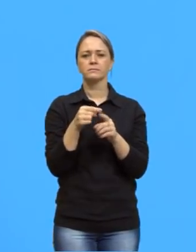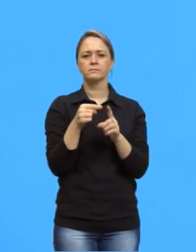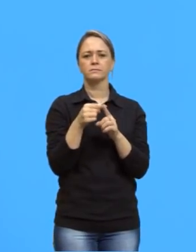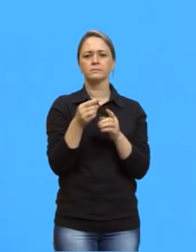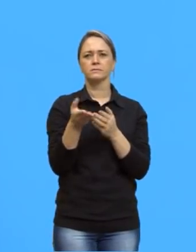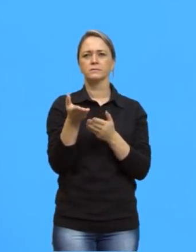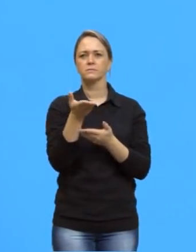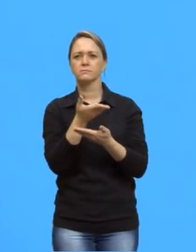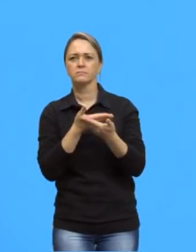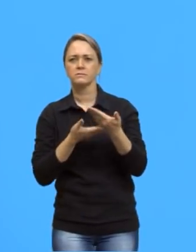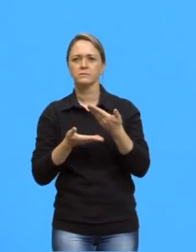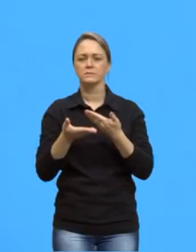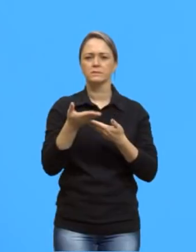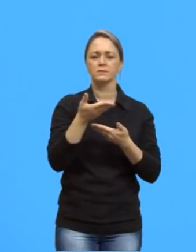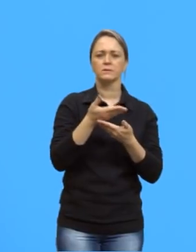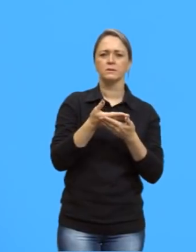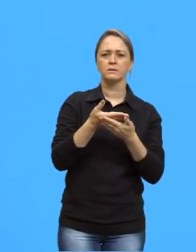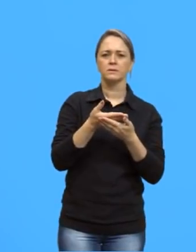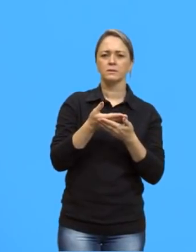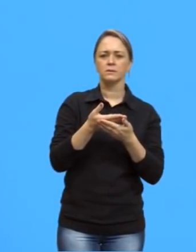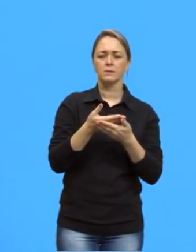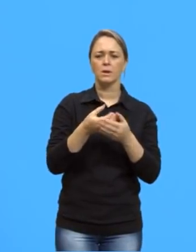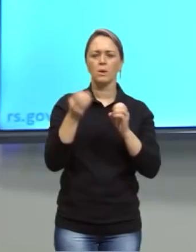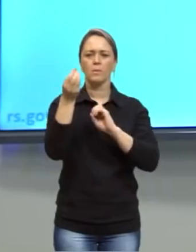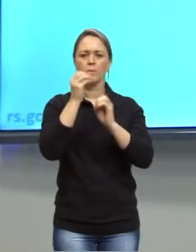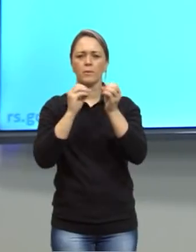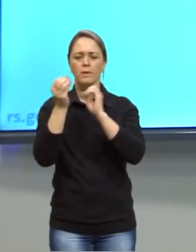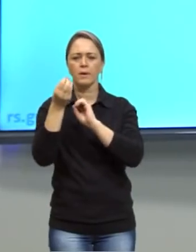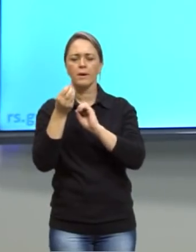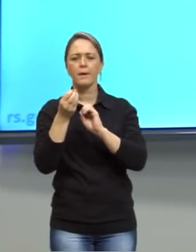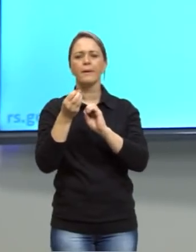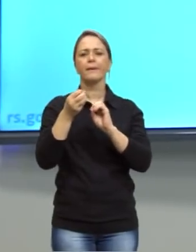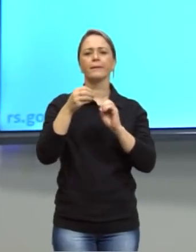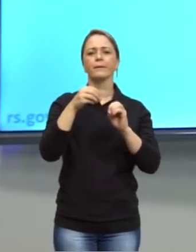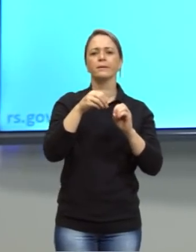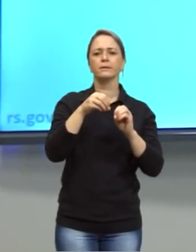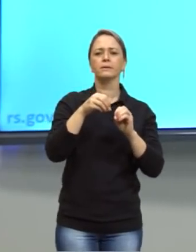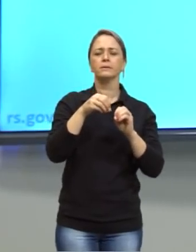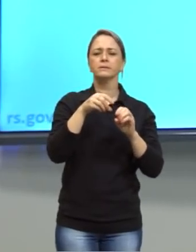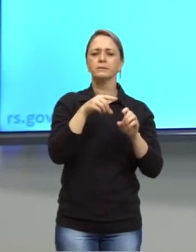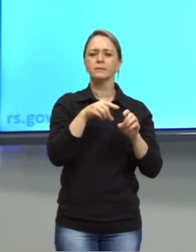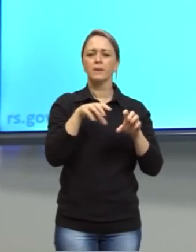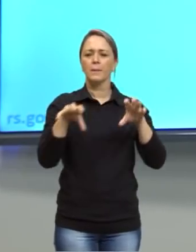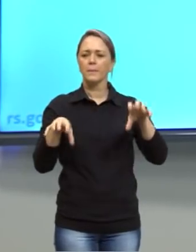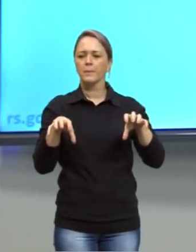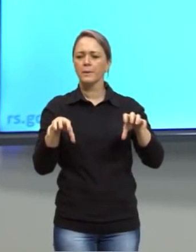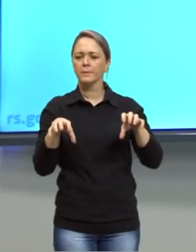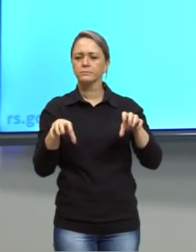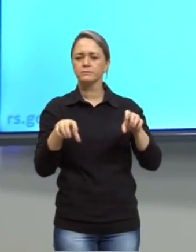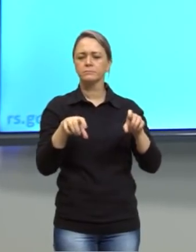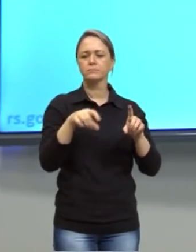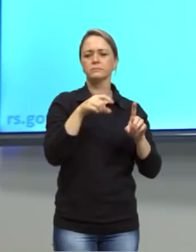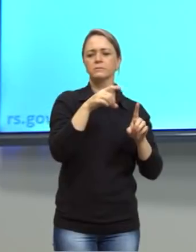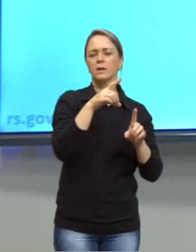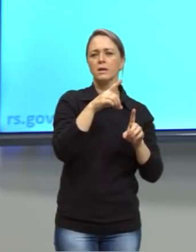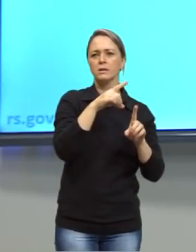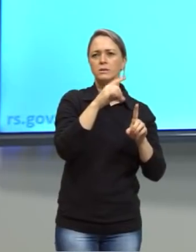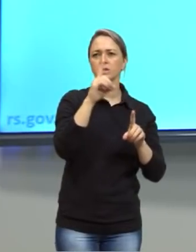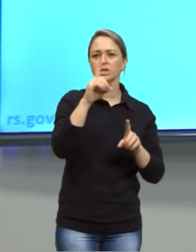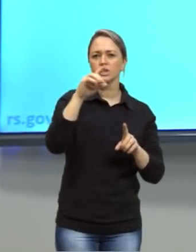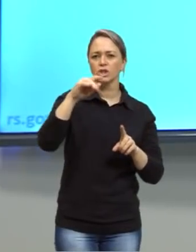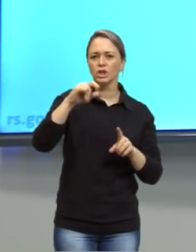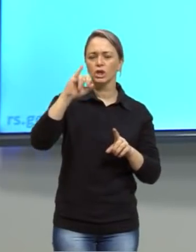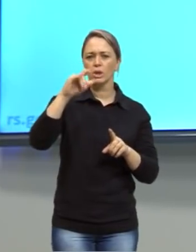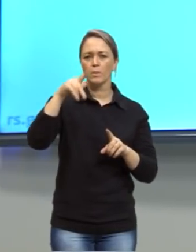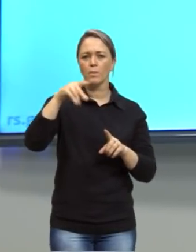moléculas polares é chamado de polo de polo porque aqui eu tenho um dipolo nessa molécula e ela interage com dipolo dessa molécula aqui